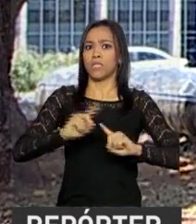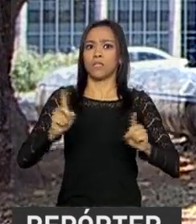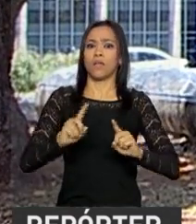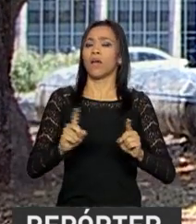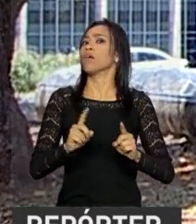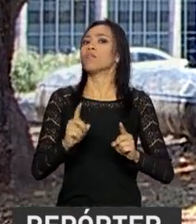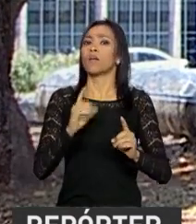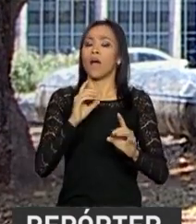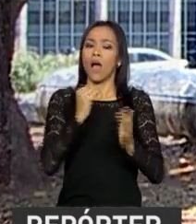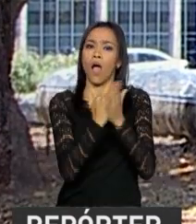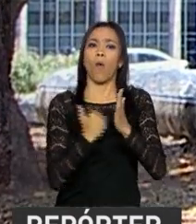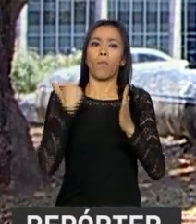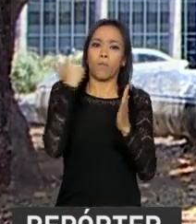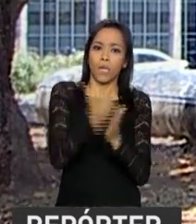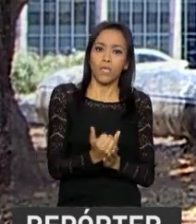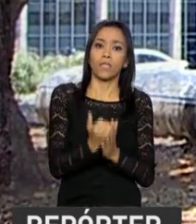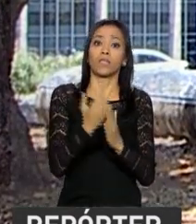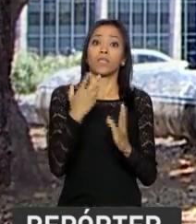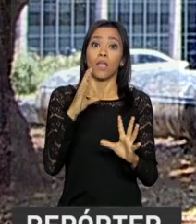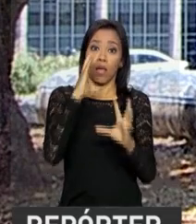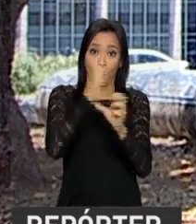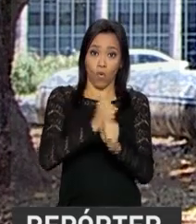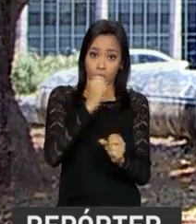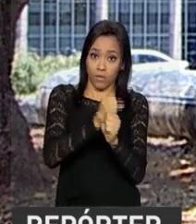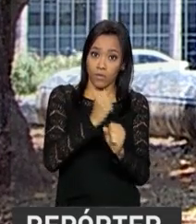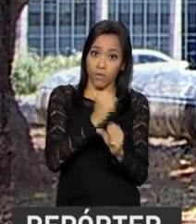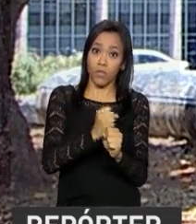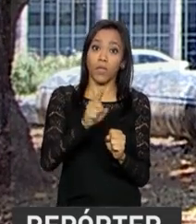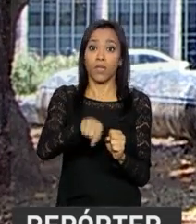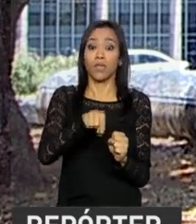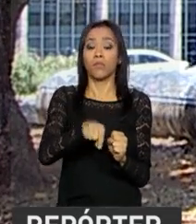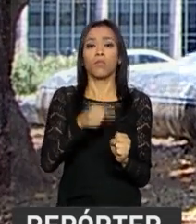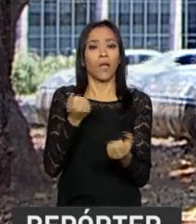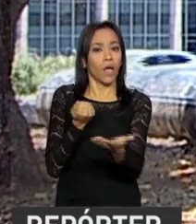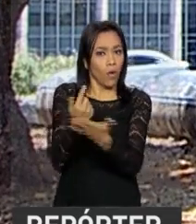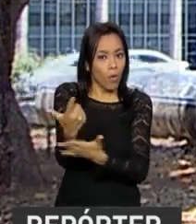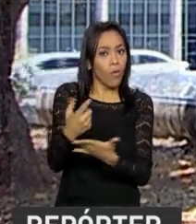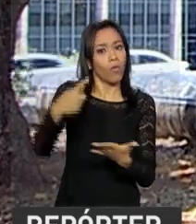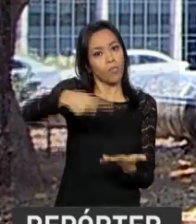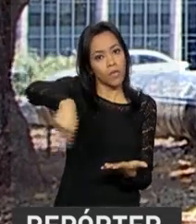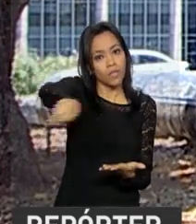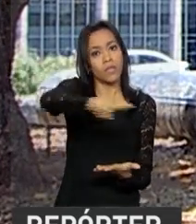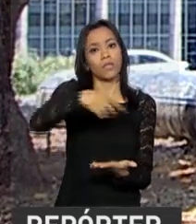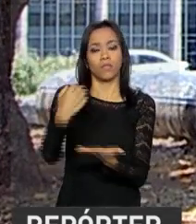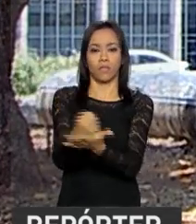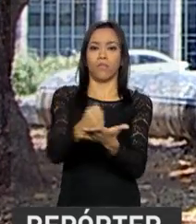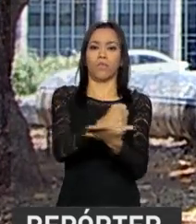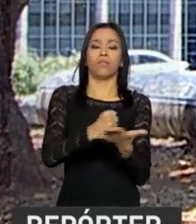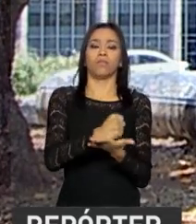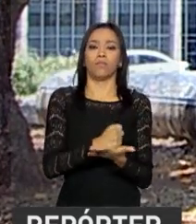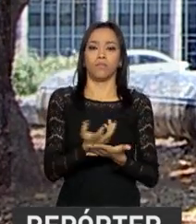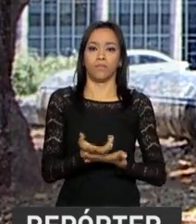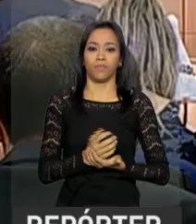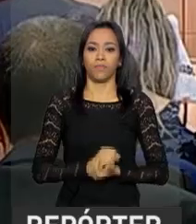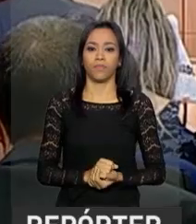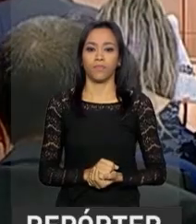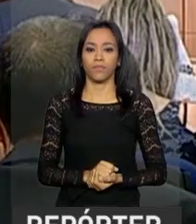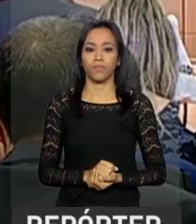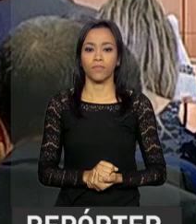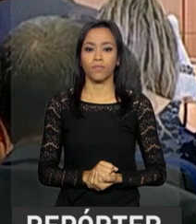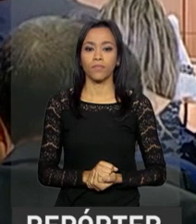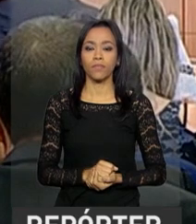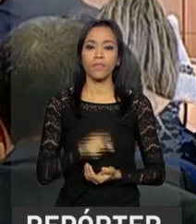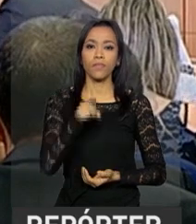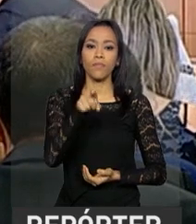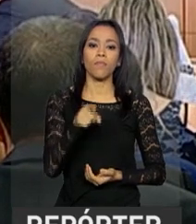alterar o orçamento de R$1,1 bilhão para aquisição de antirretrovirais no Brasil.